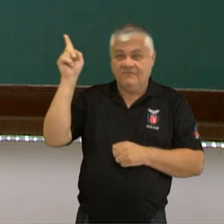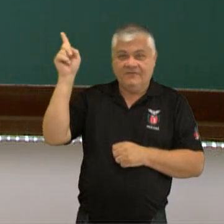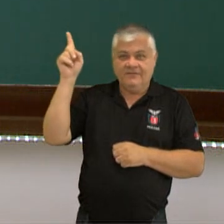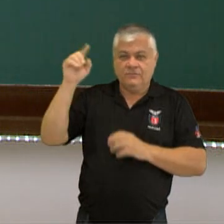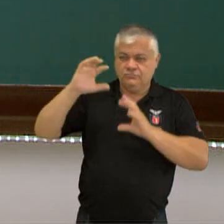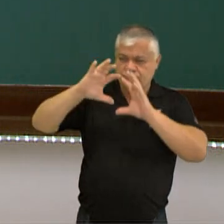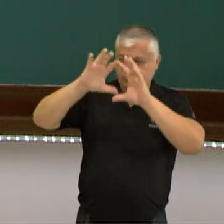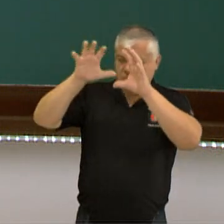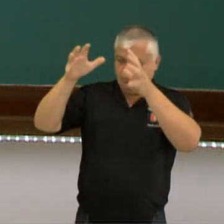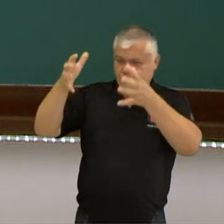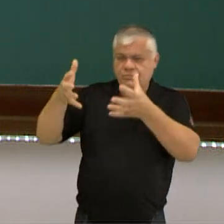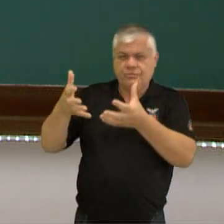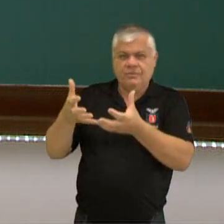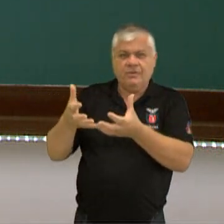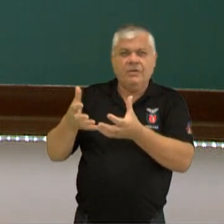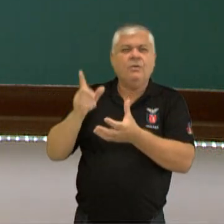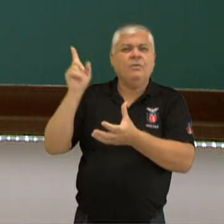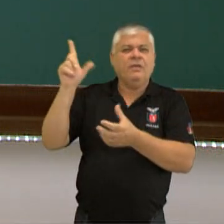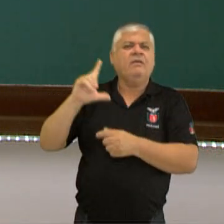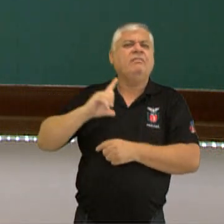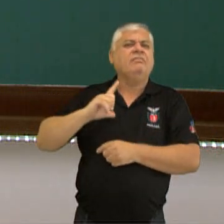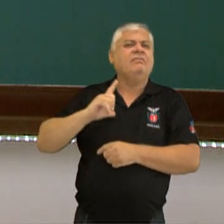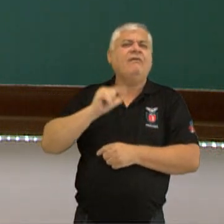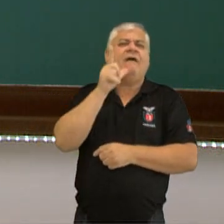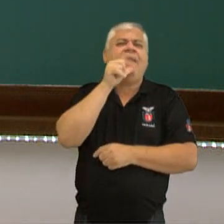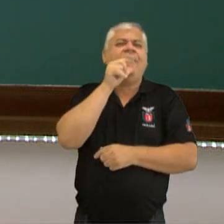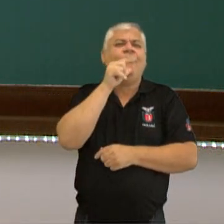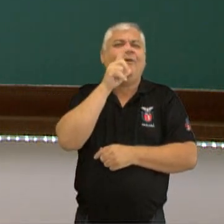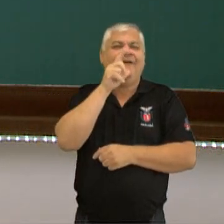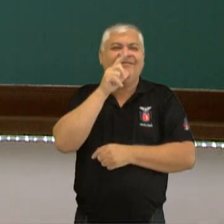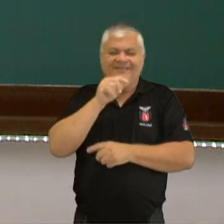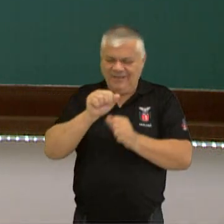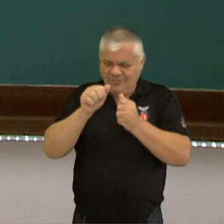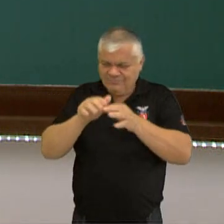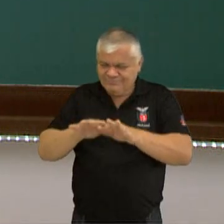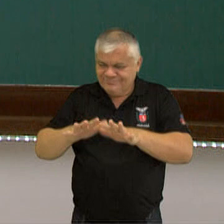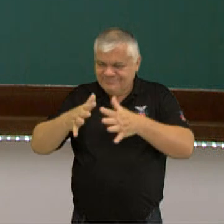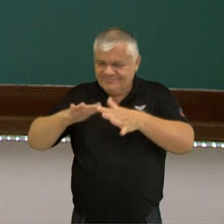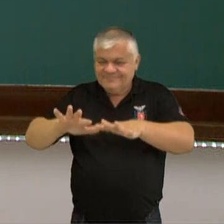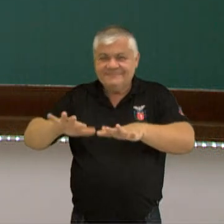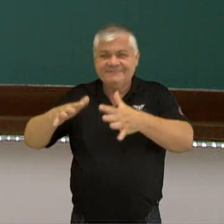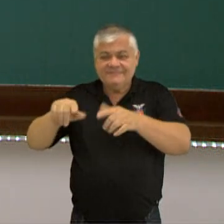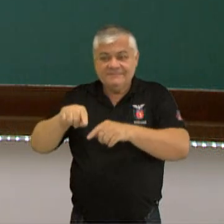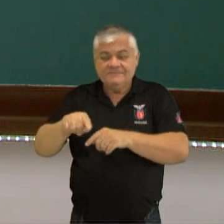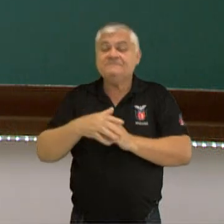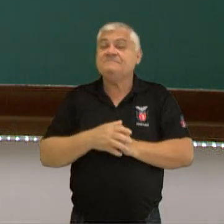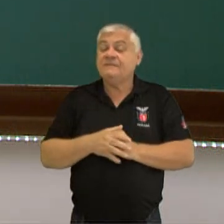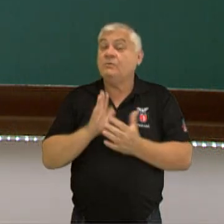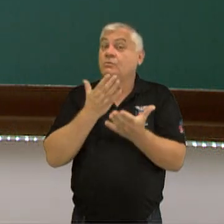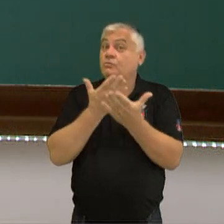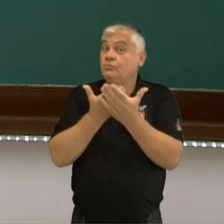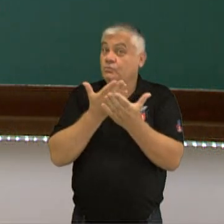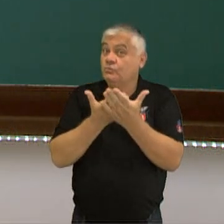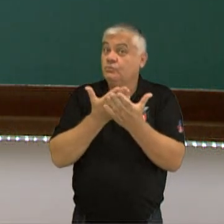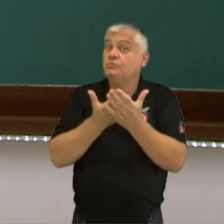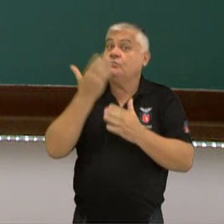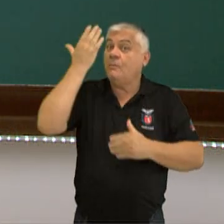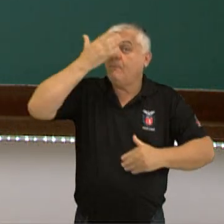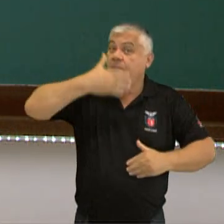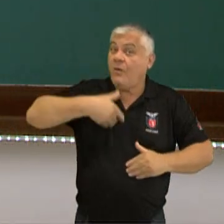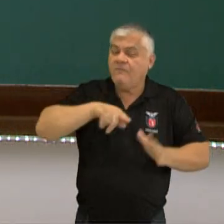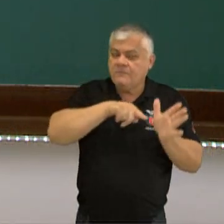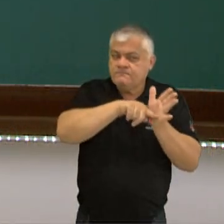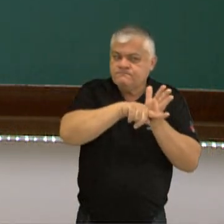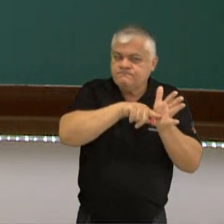pergunta, porque tem um corpo d'água ali. Então, muito provavelmente, os estudos dizem isso, que